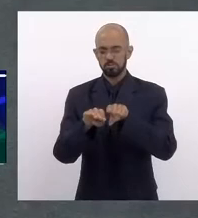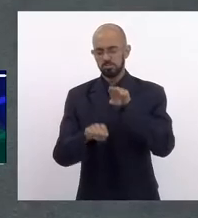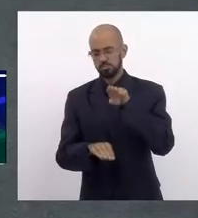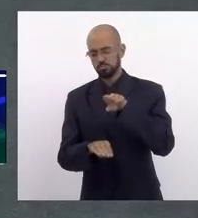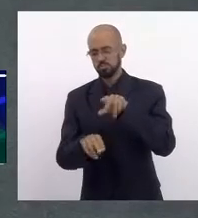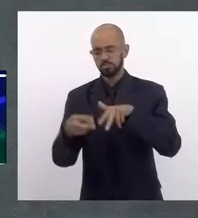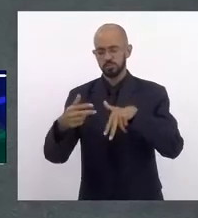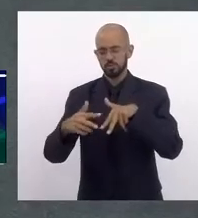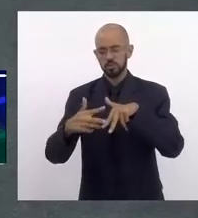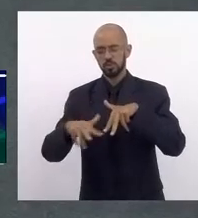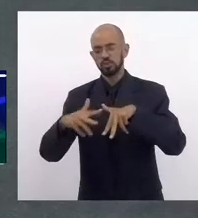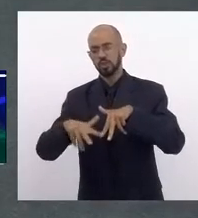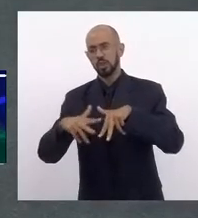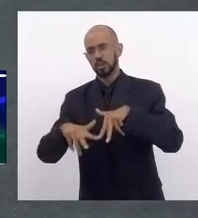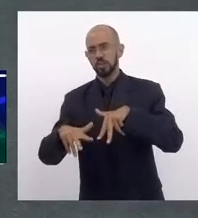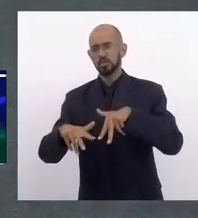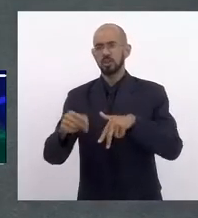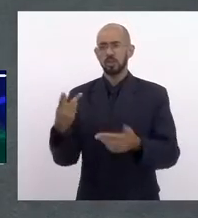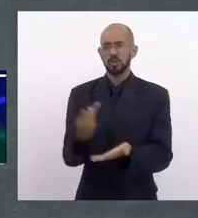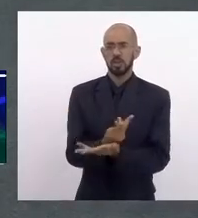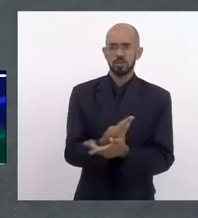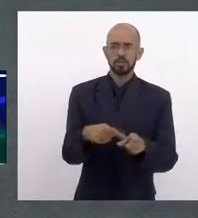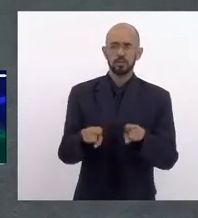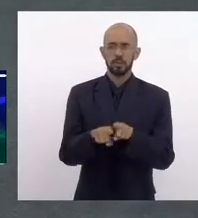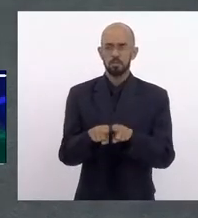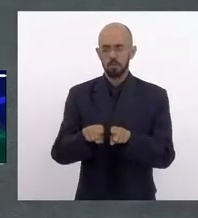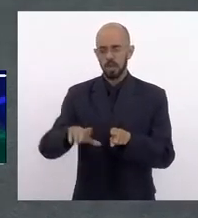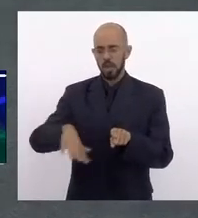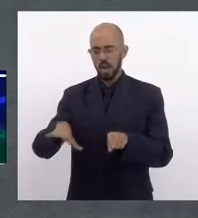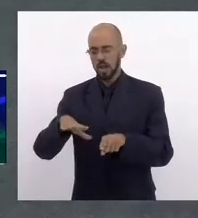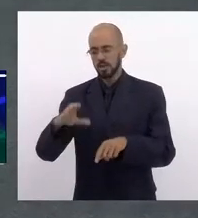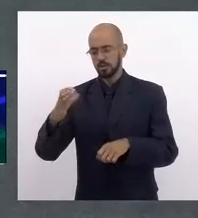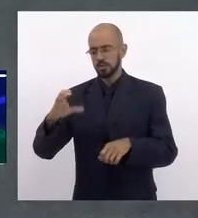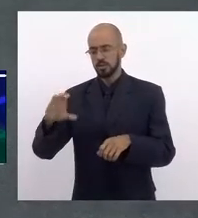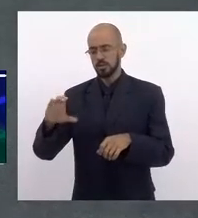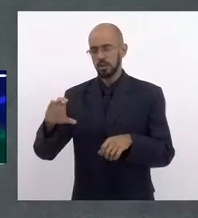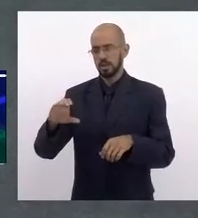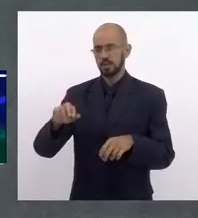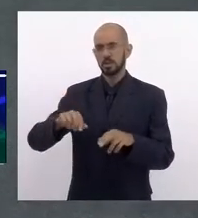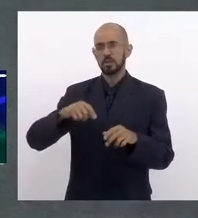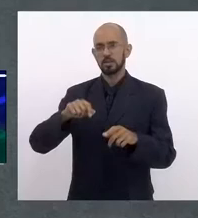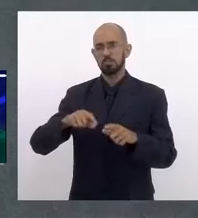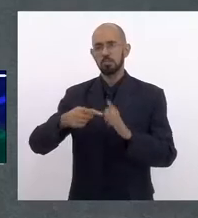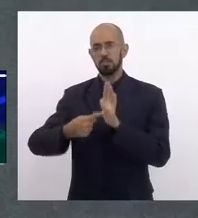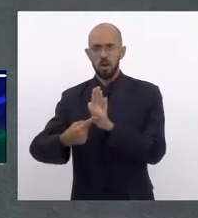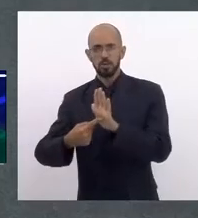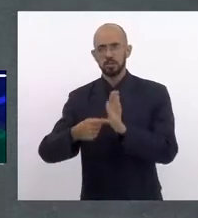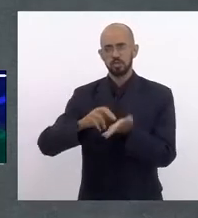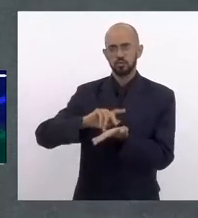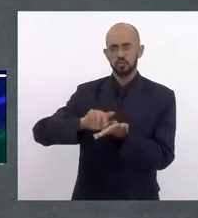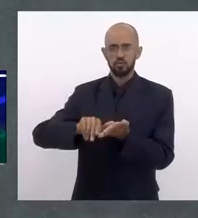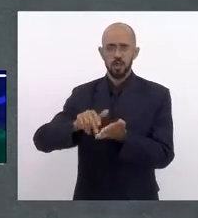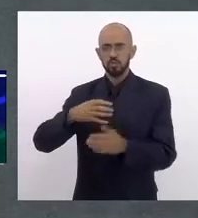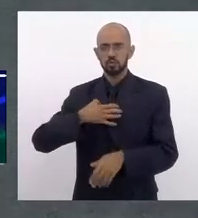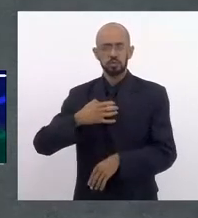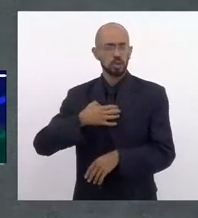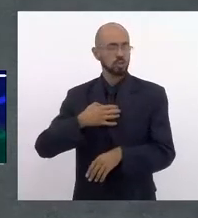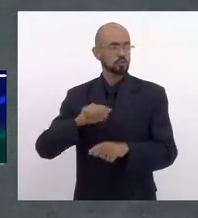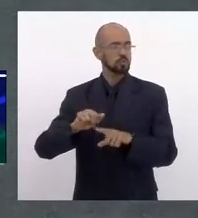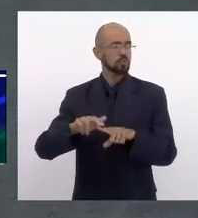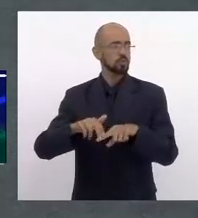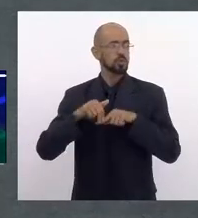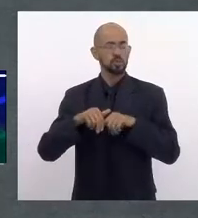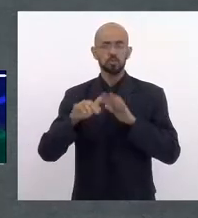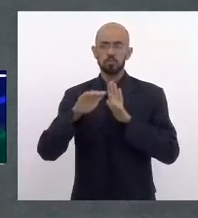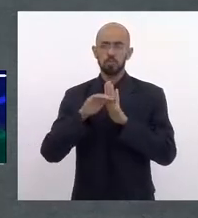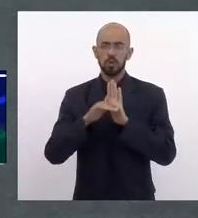gêneros também se reproduzem no ambiente científico e isso se expressa de diferentes formas. Por isso, um programa que incentive